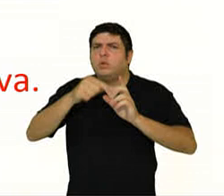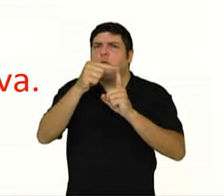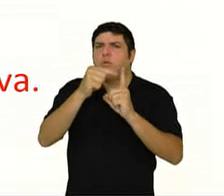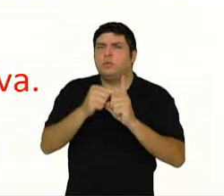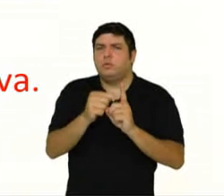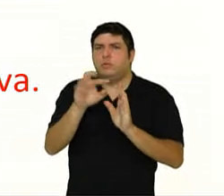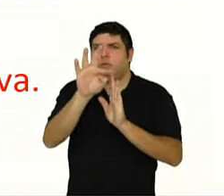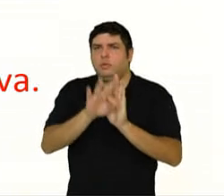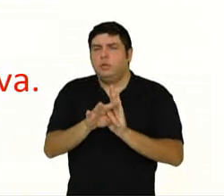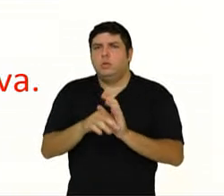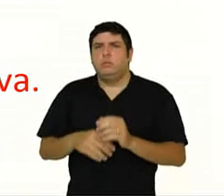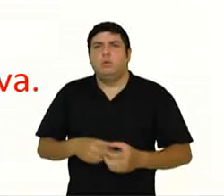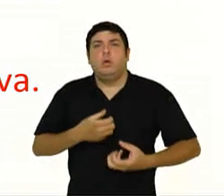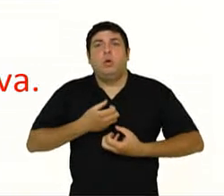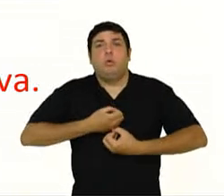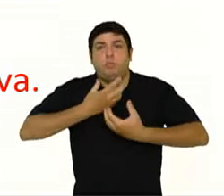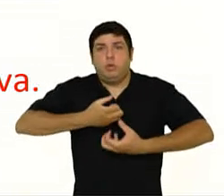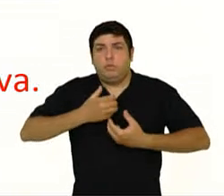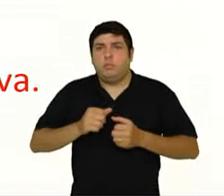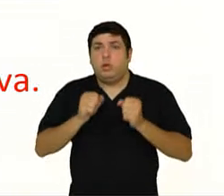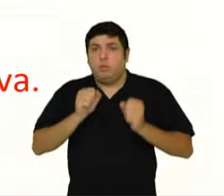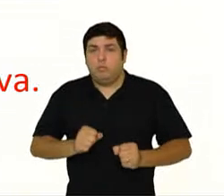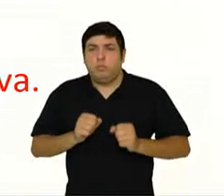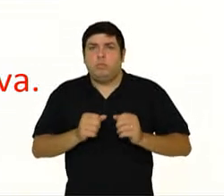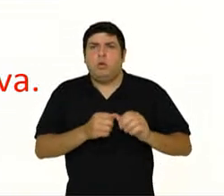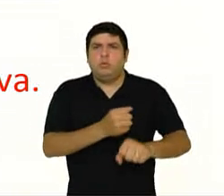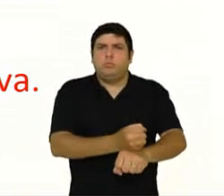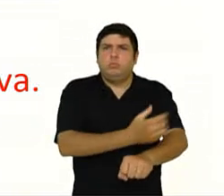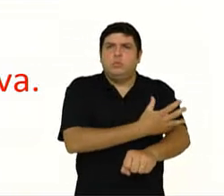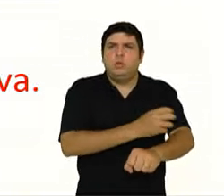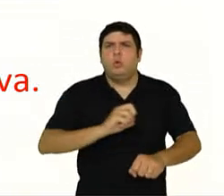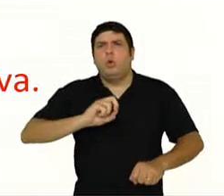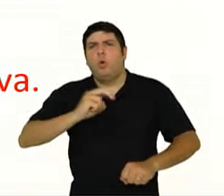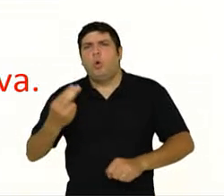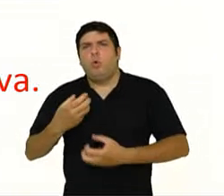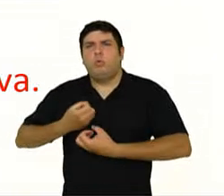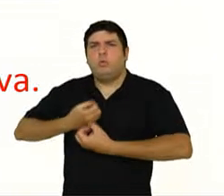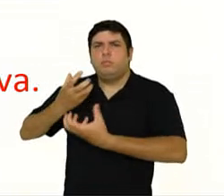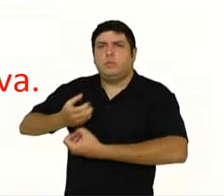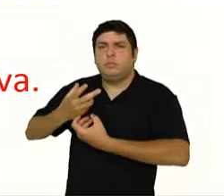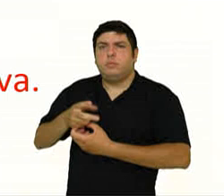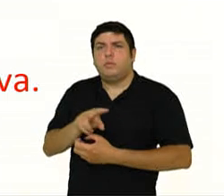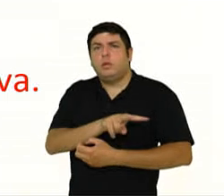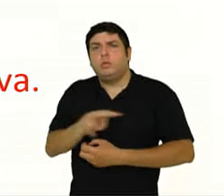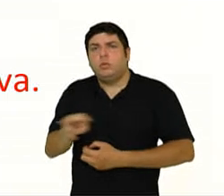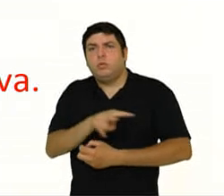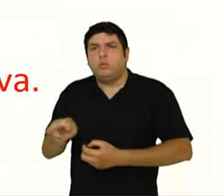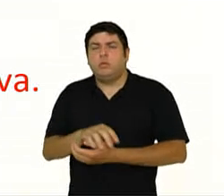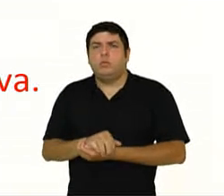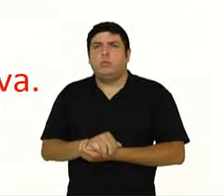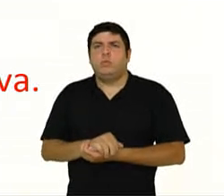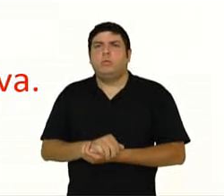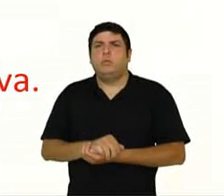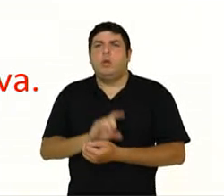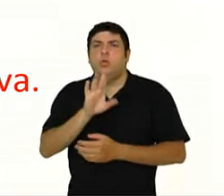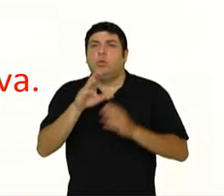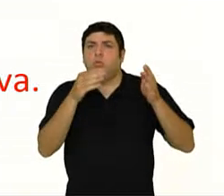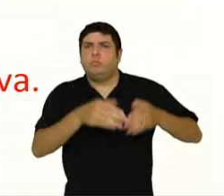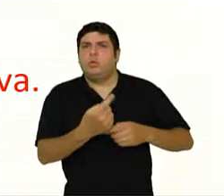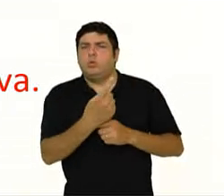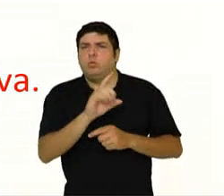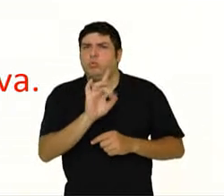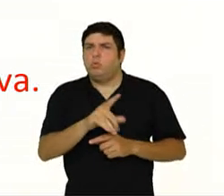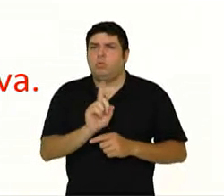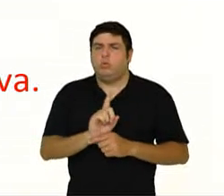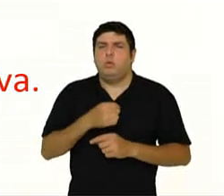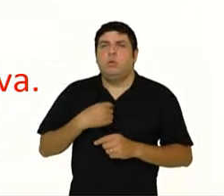Um poema pode tanto ter função emotiva ou poética. Isso é importante. Não vai, talvez não tenha só uma função, né? Assim como uma